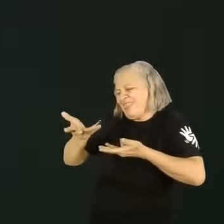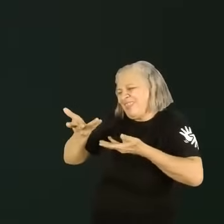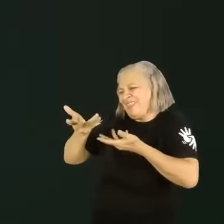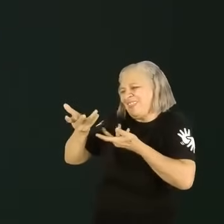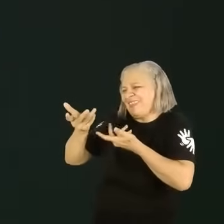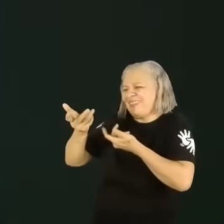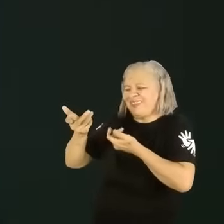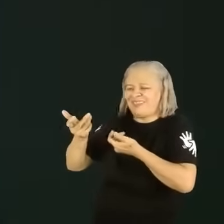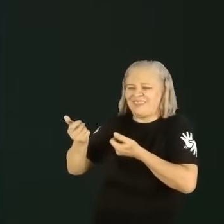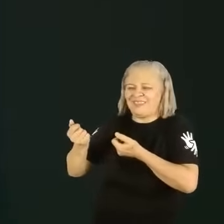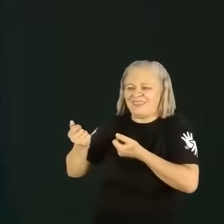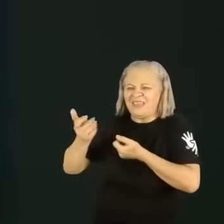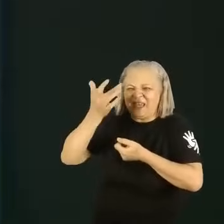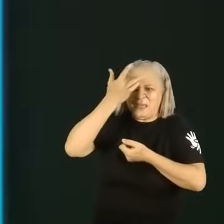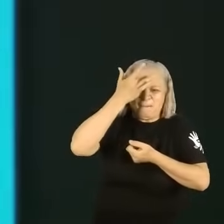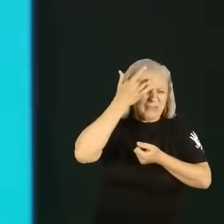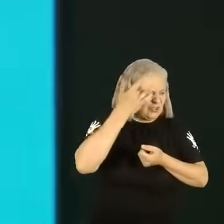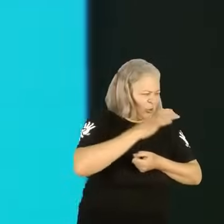se interessa.